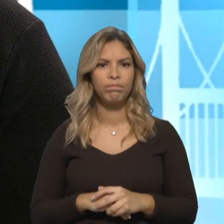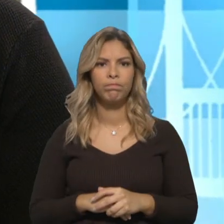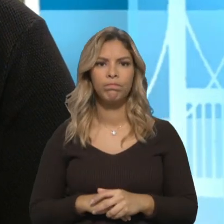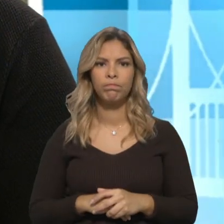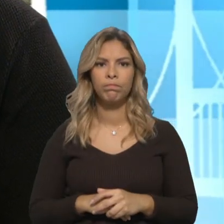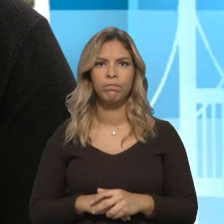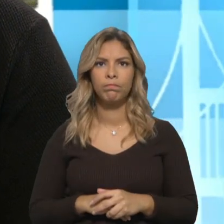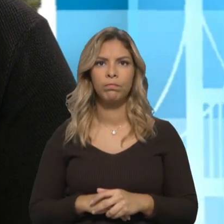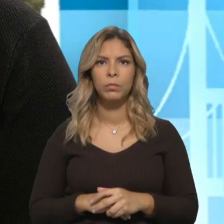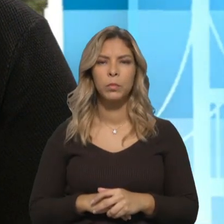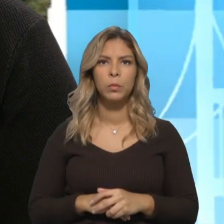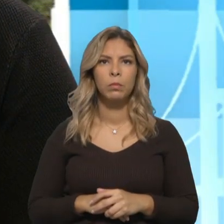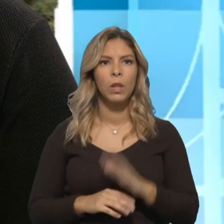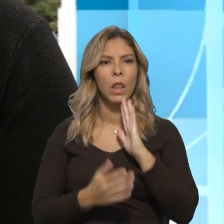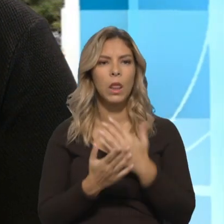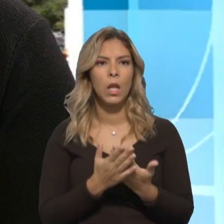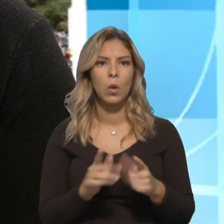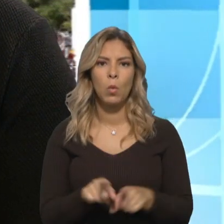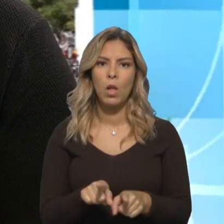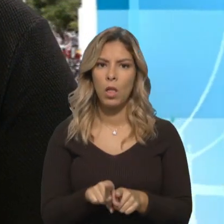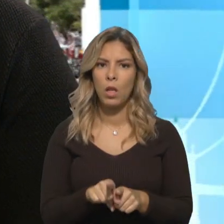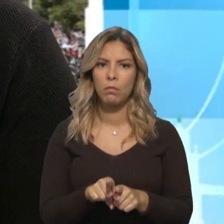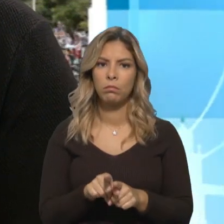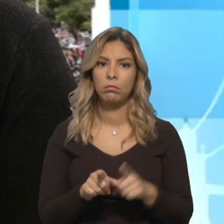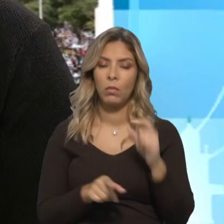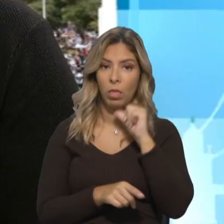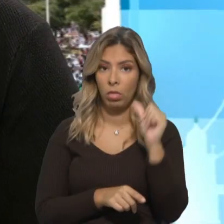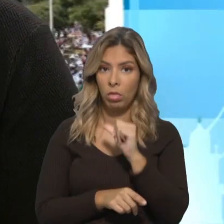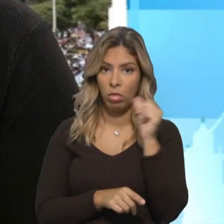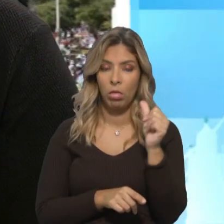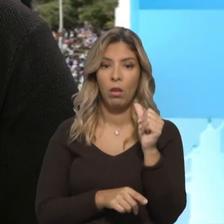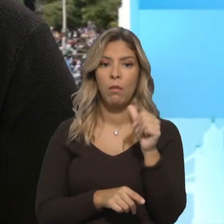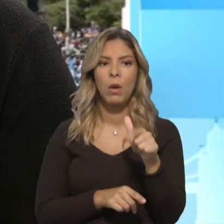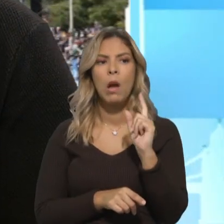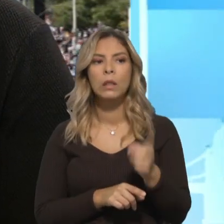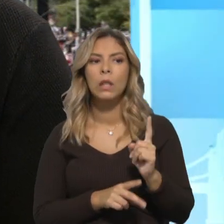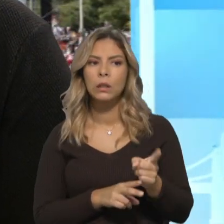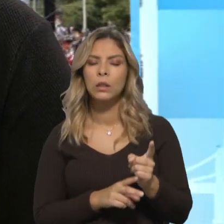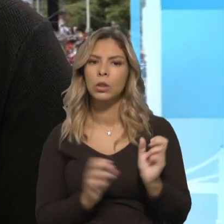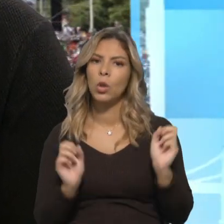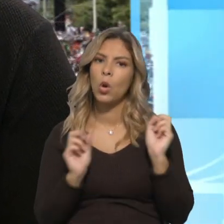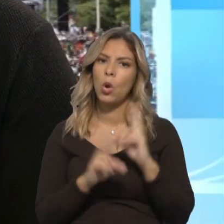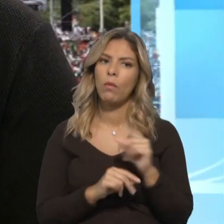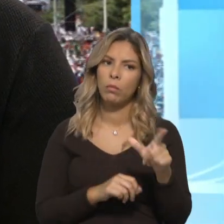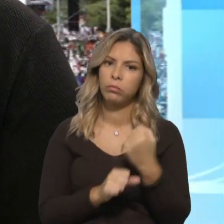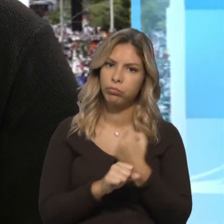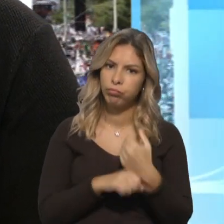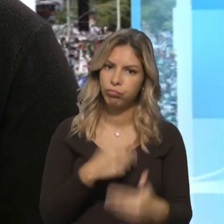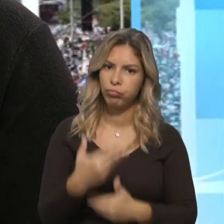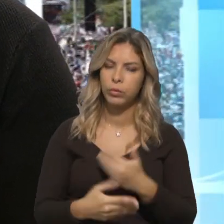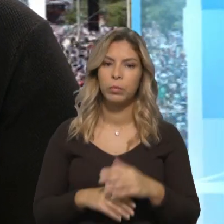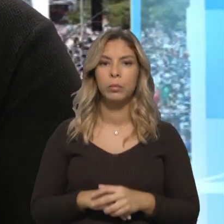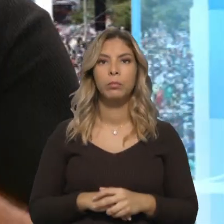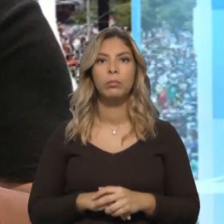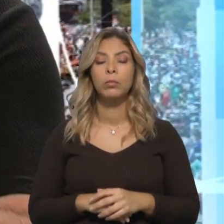da Consolata? Que searas novas são estas em que se pode trabalhar? Há uns anos atrás, João Paulo